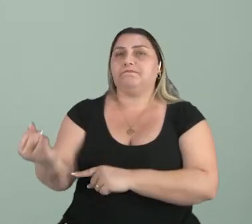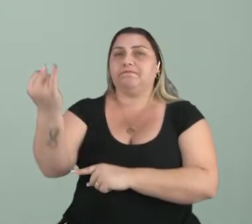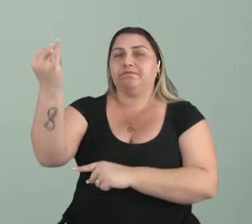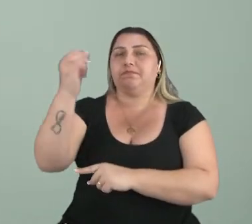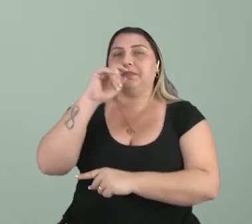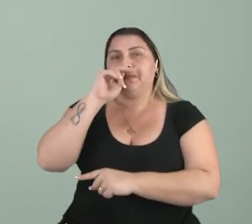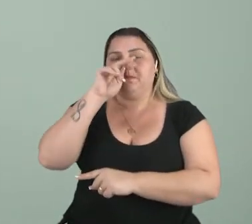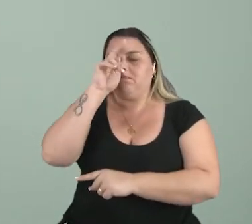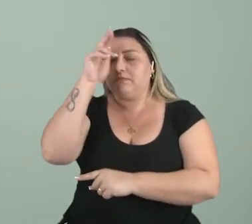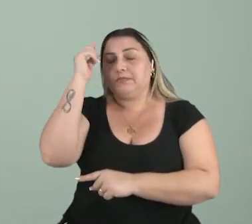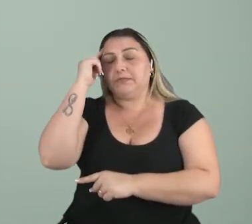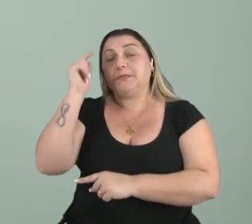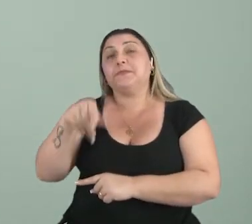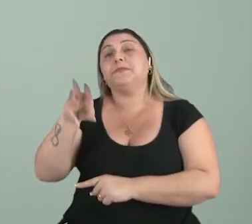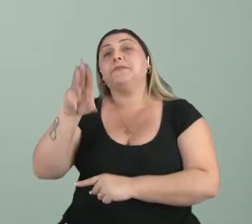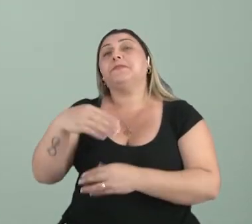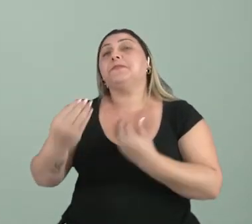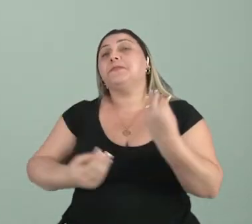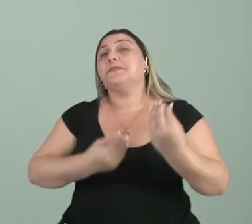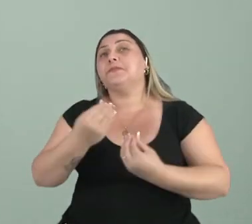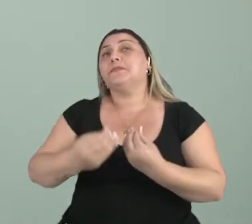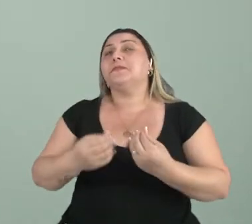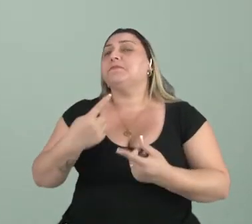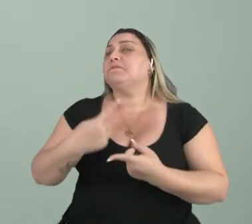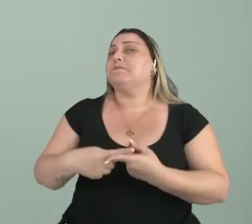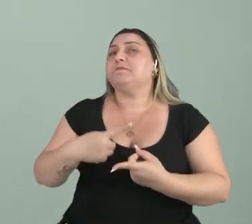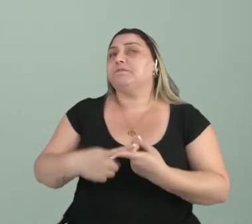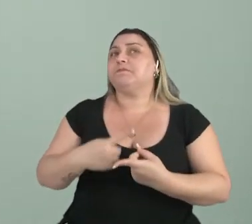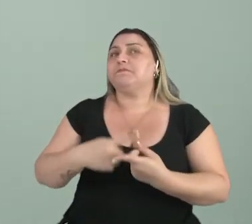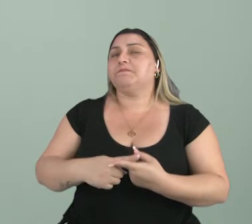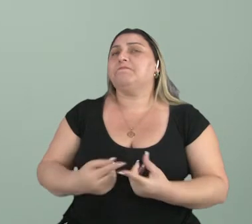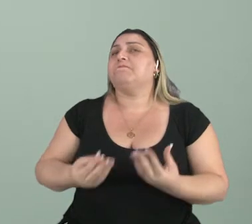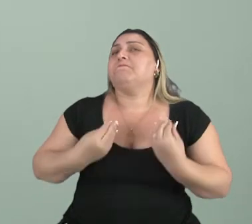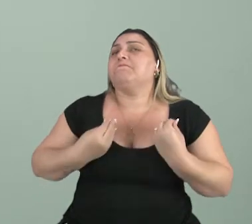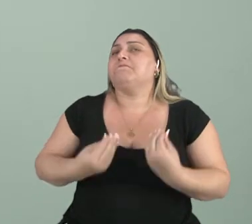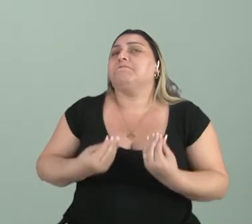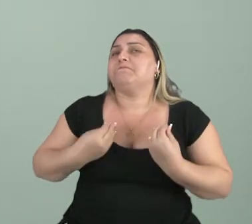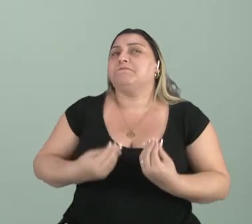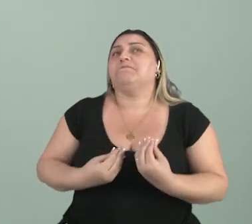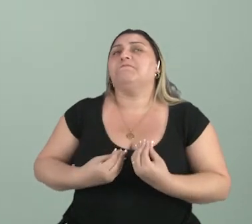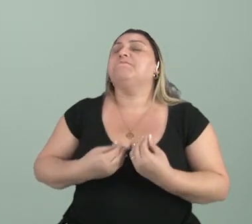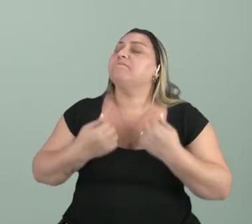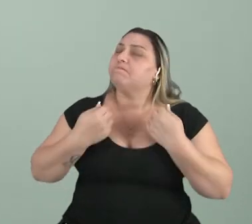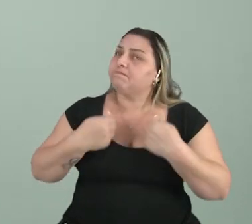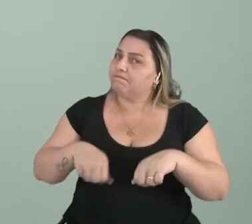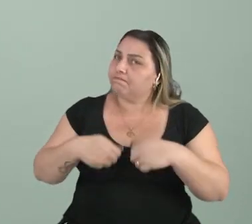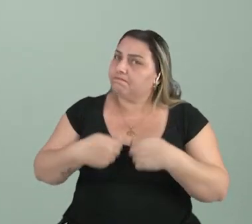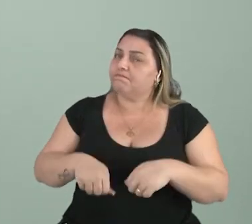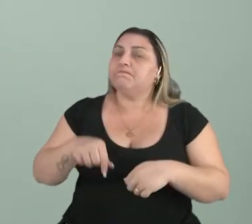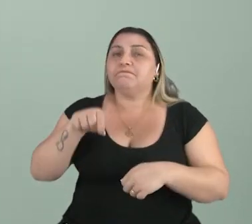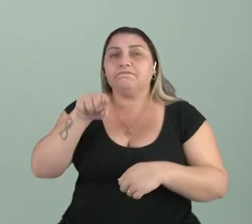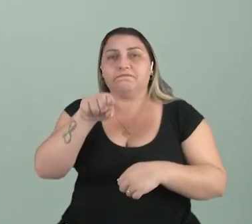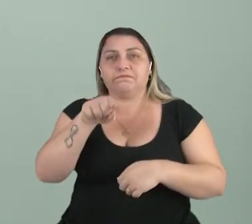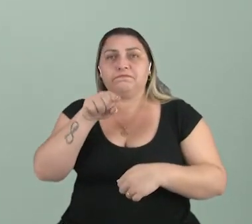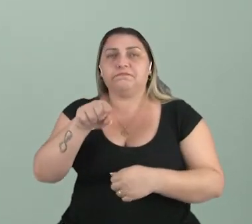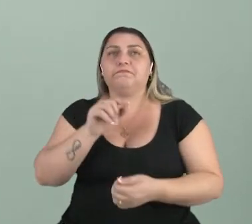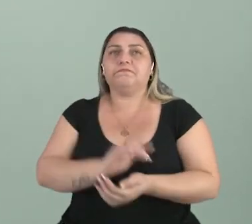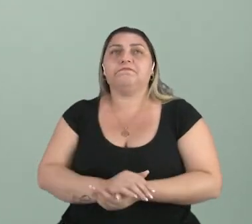importantíssimo. Pensar em quem, como, por quê, para quem é necessário. Você